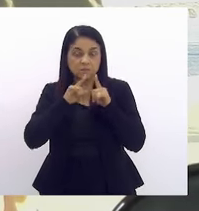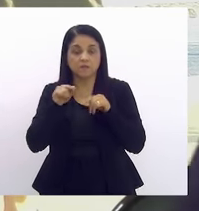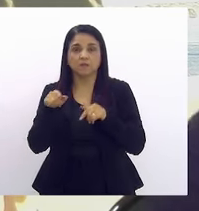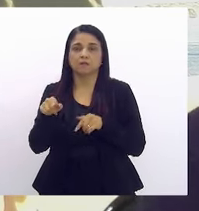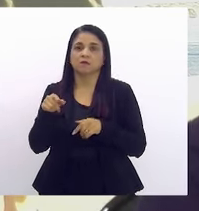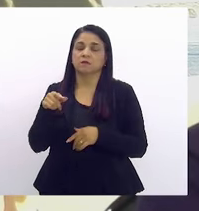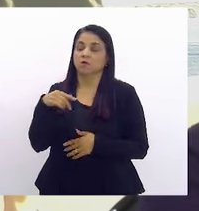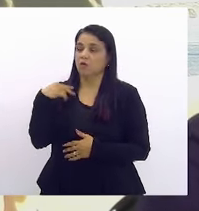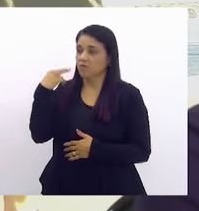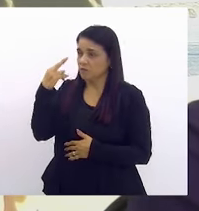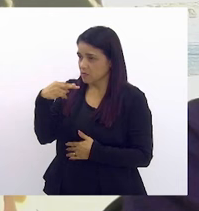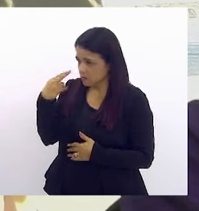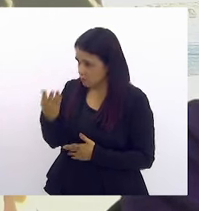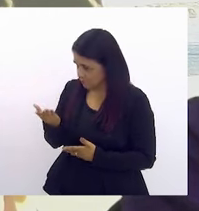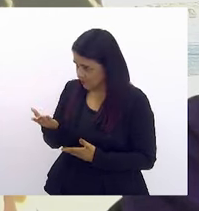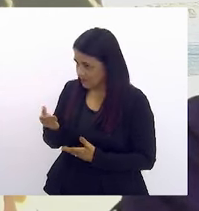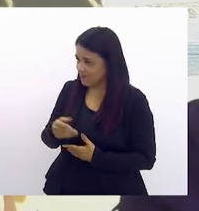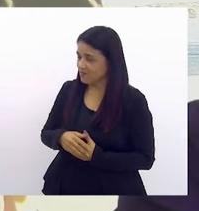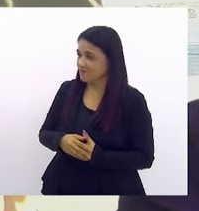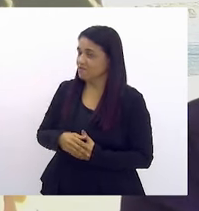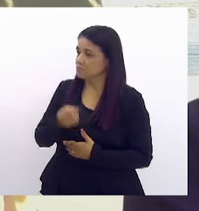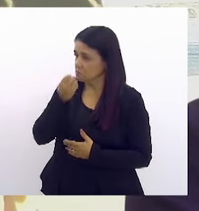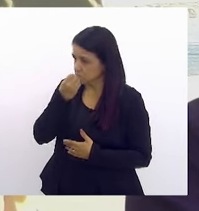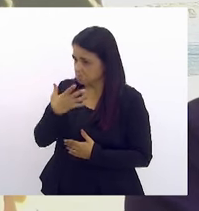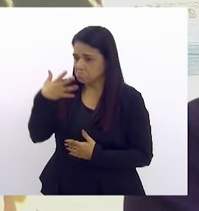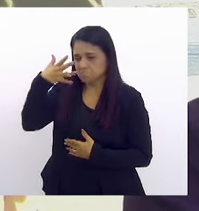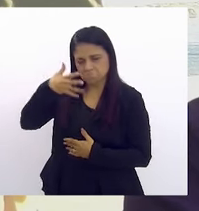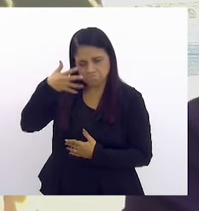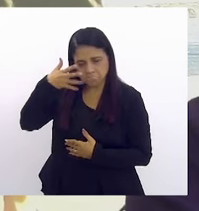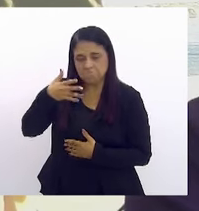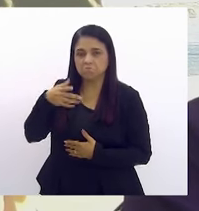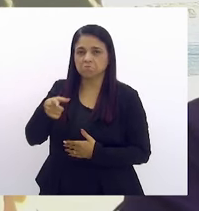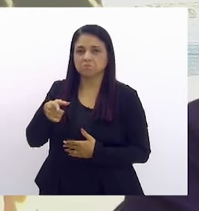senhor bem falou, de ver